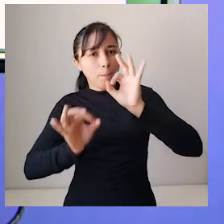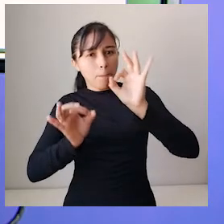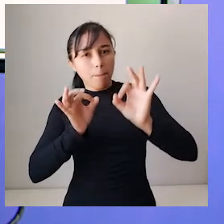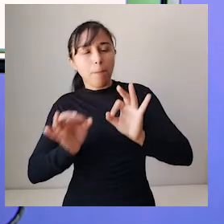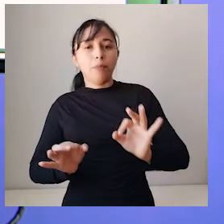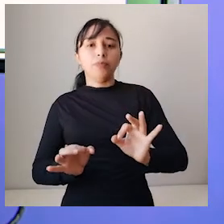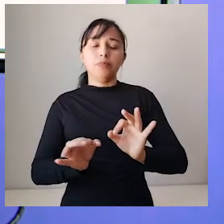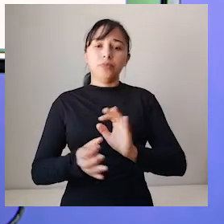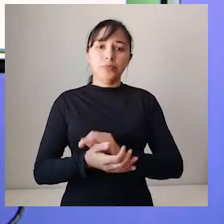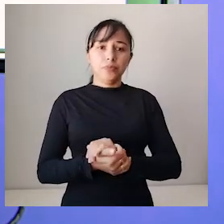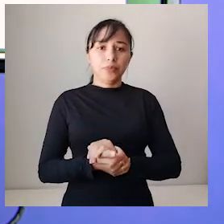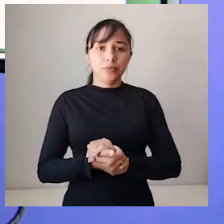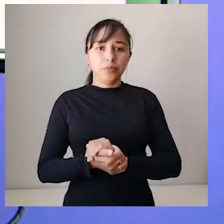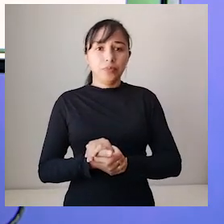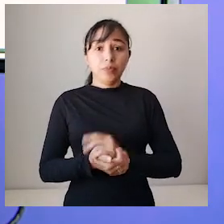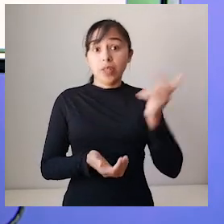bolinhas.